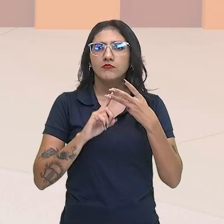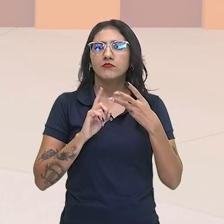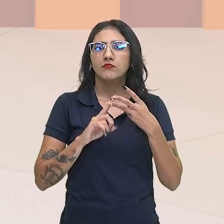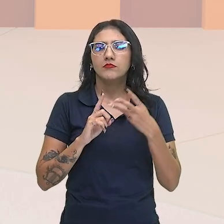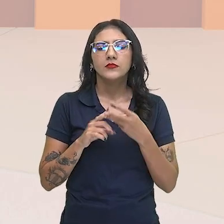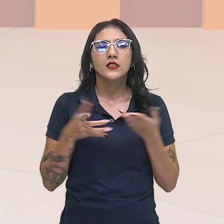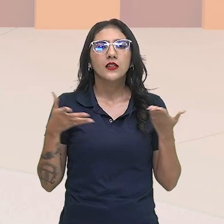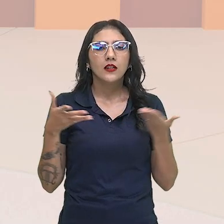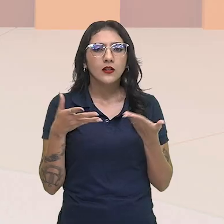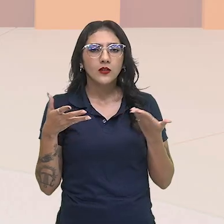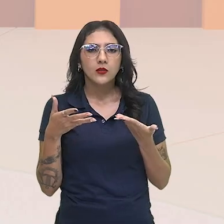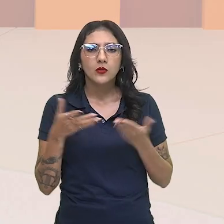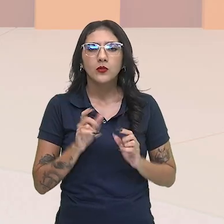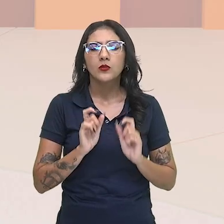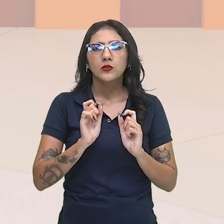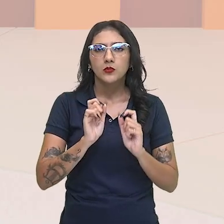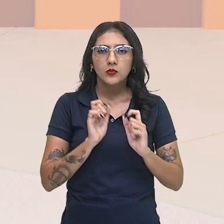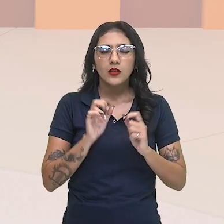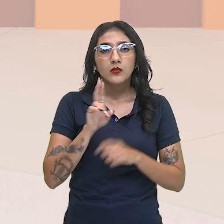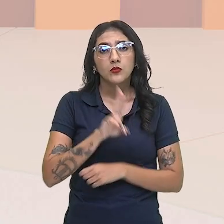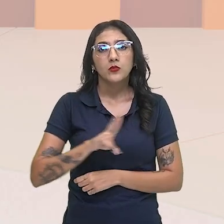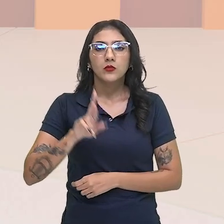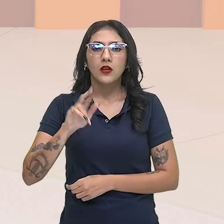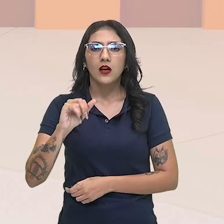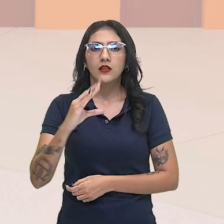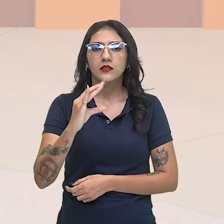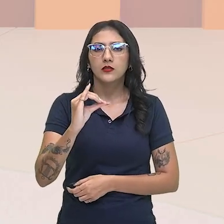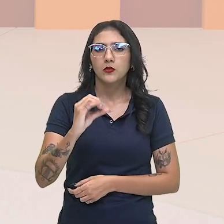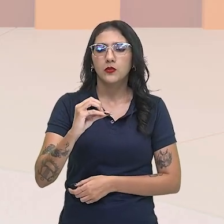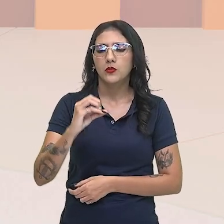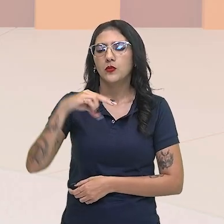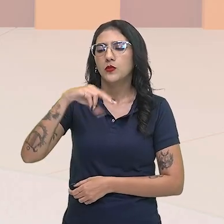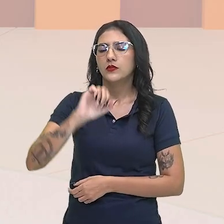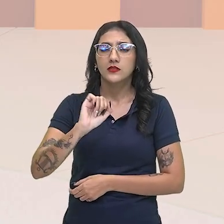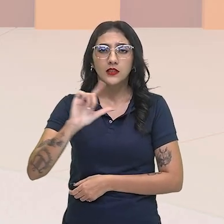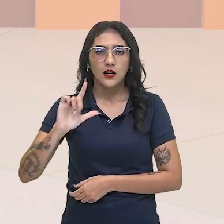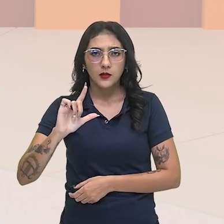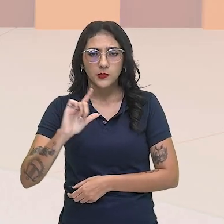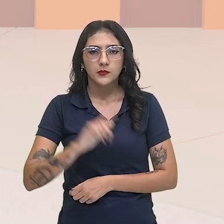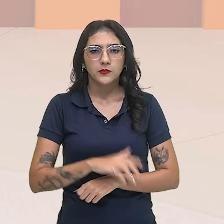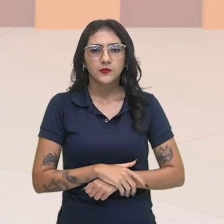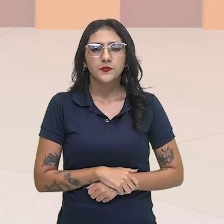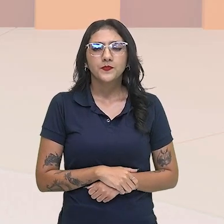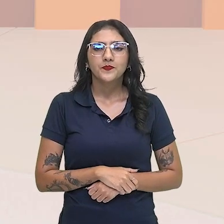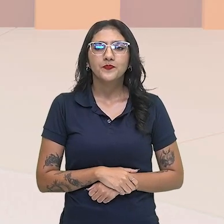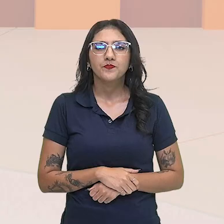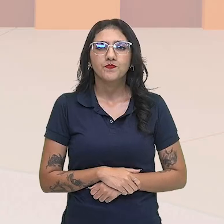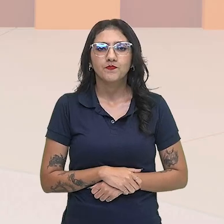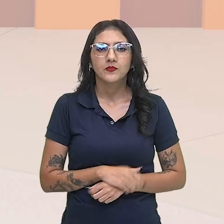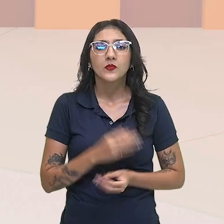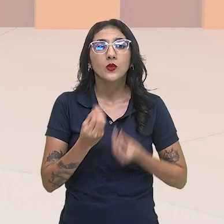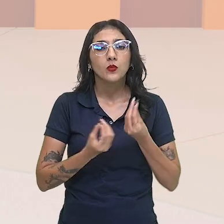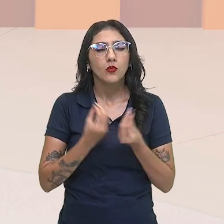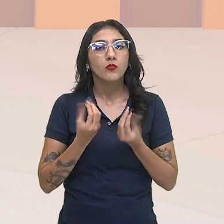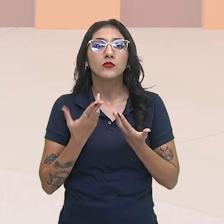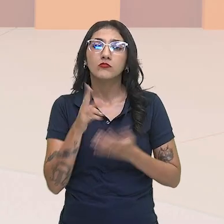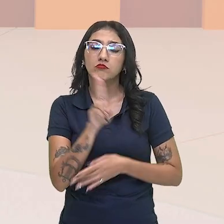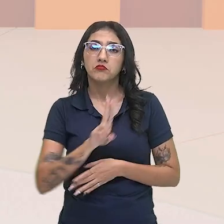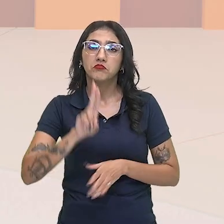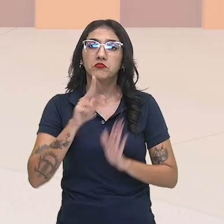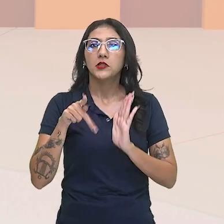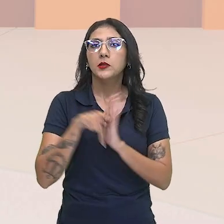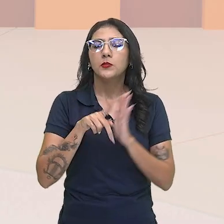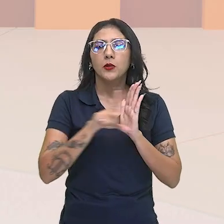a dominação racional legal, certo? A dominação racional legal se dá por intermédio das leis, ou